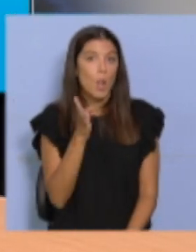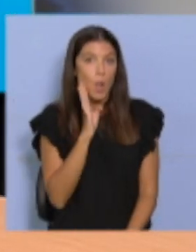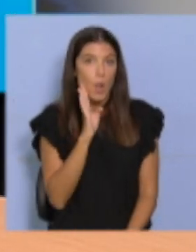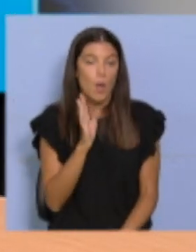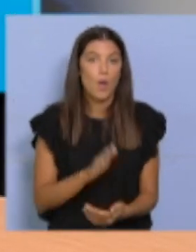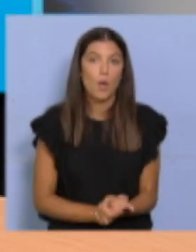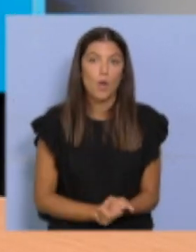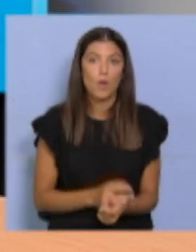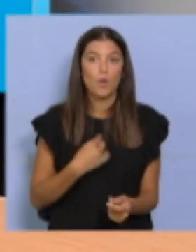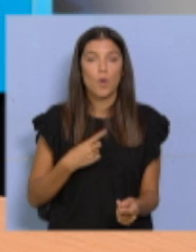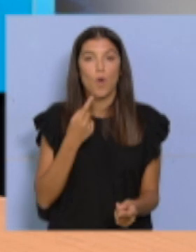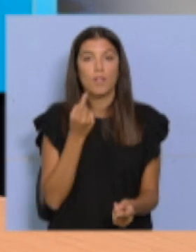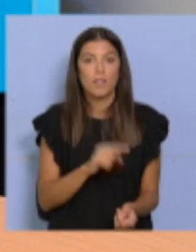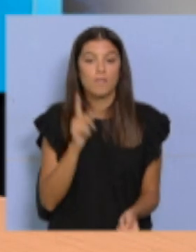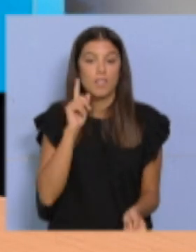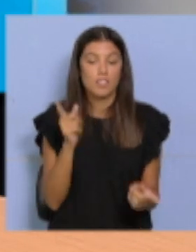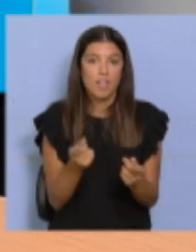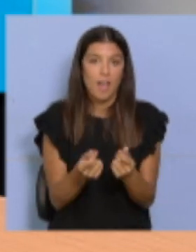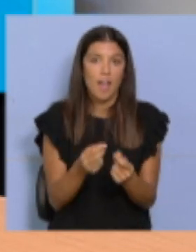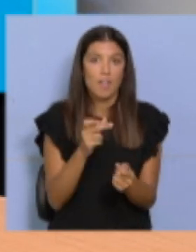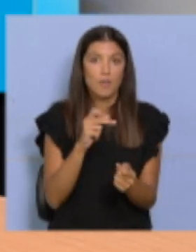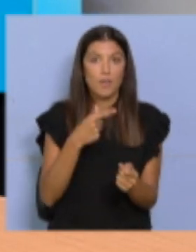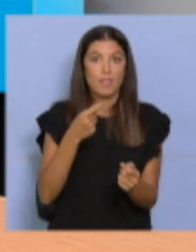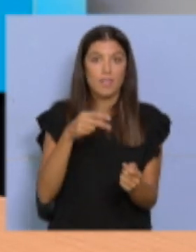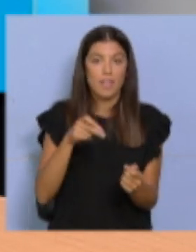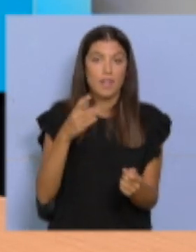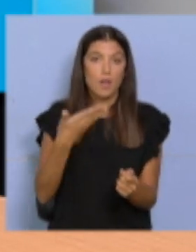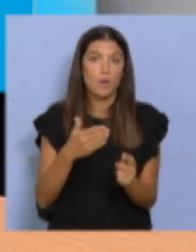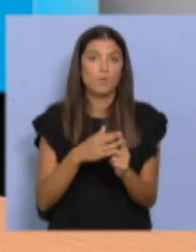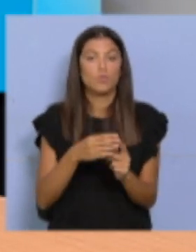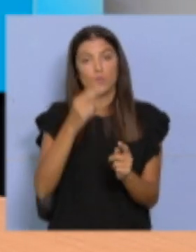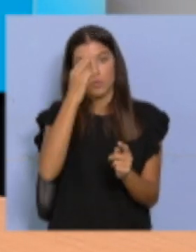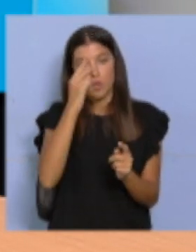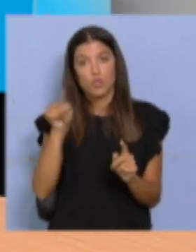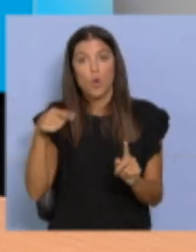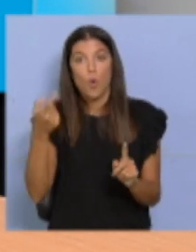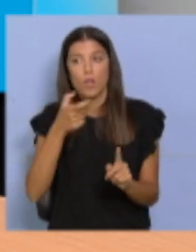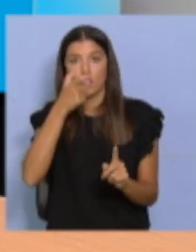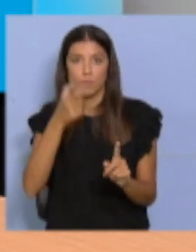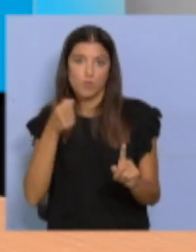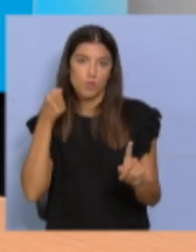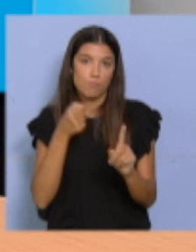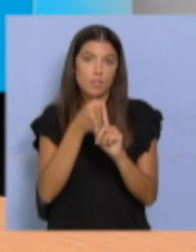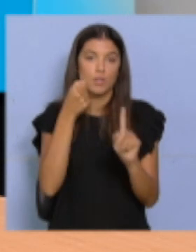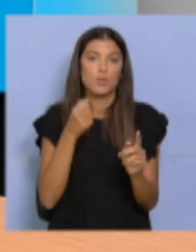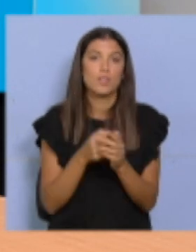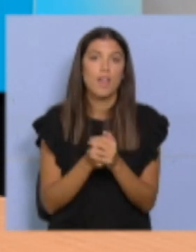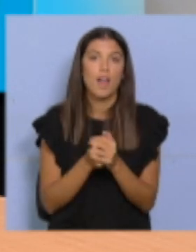regressamos à sua companhia na rádio, na Antena 1, com histórias de outros missionários de um qualquer